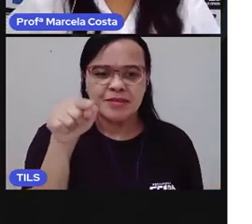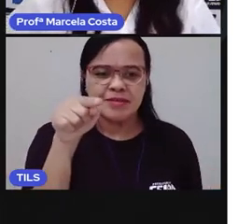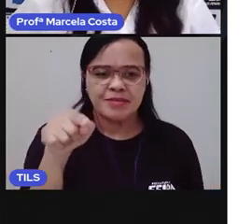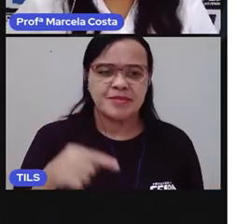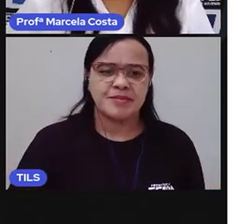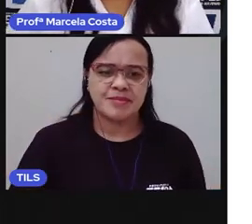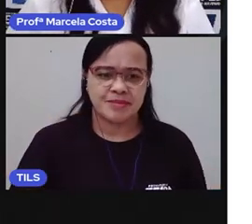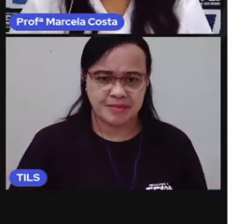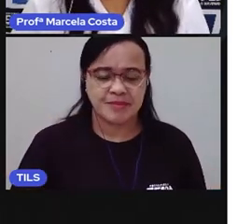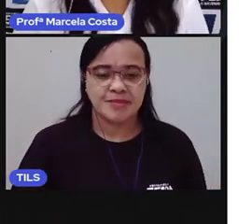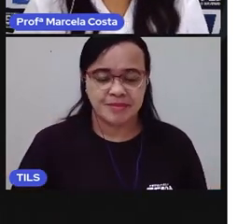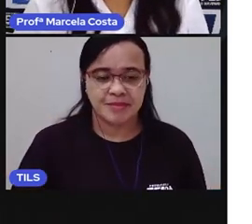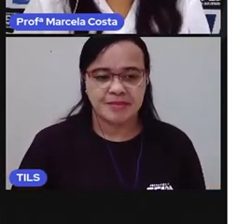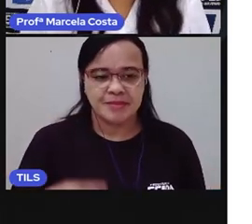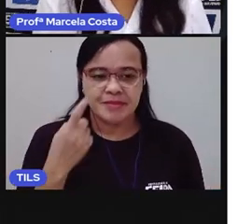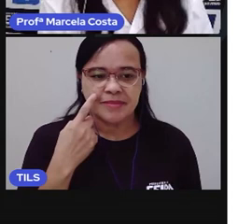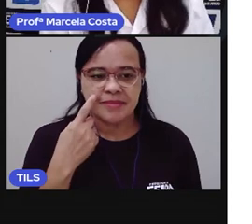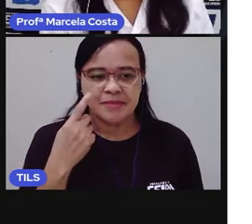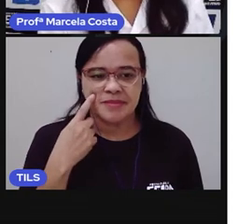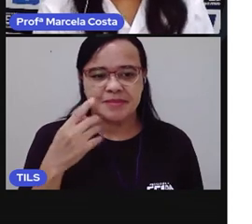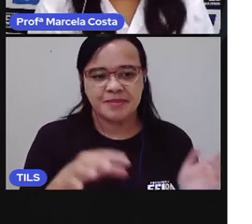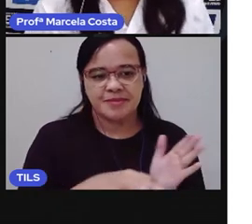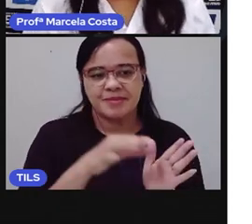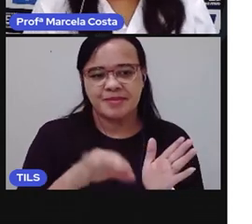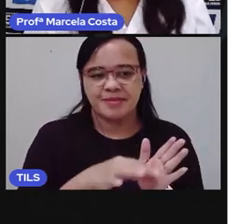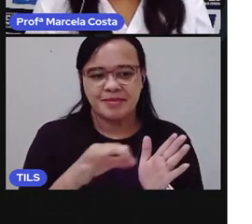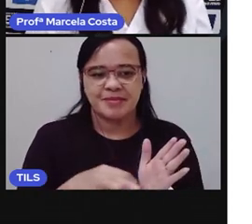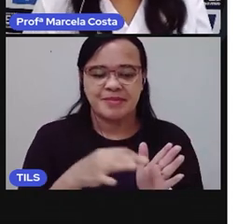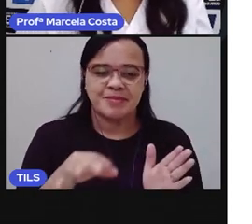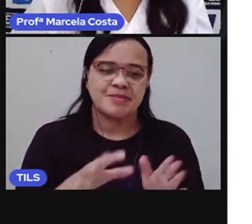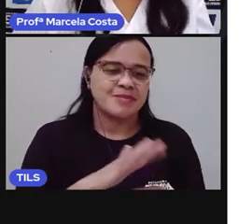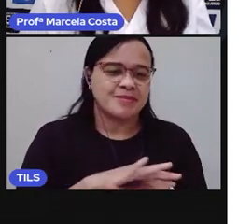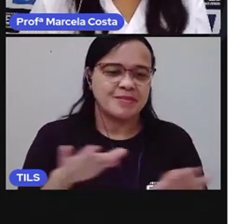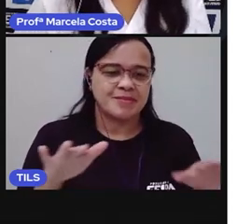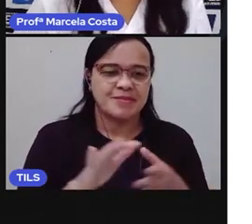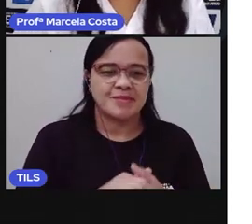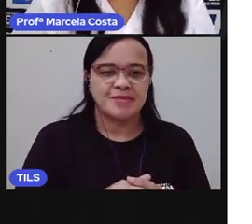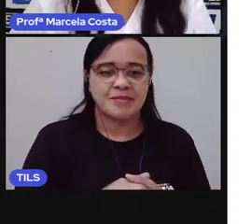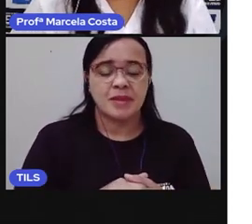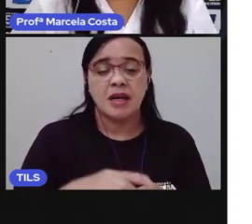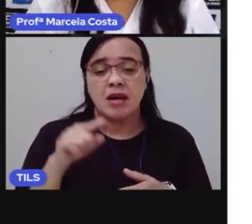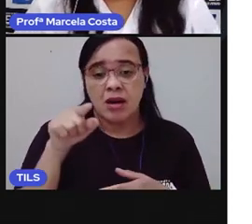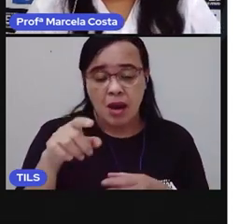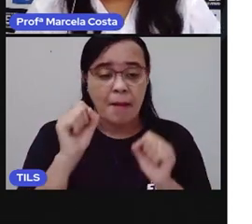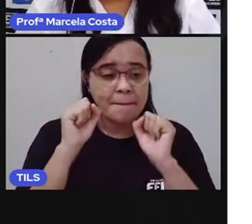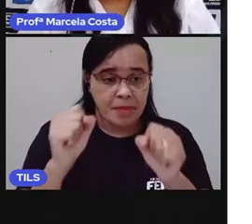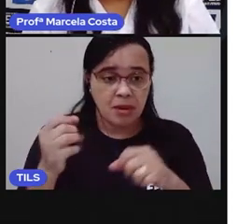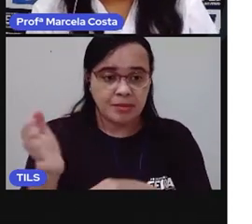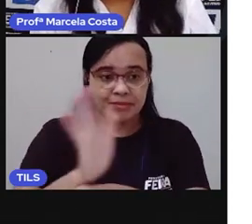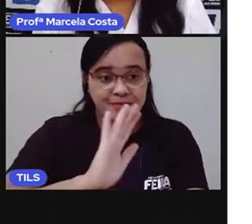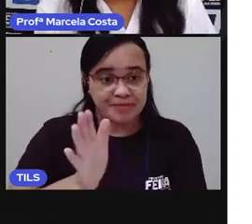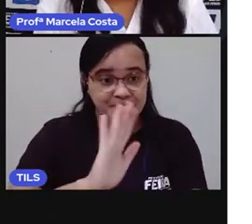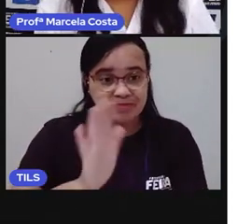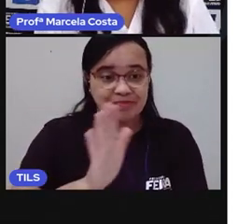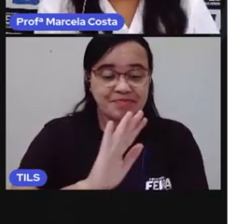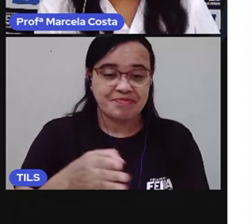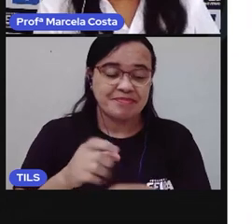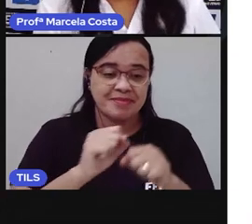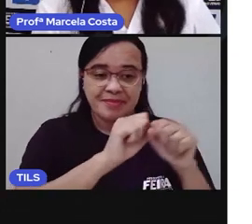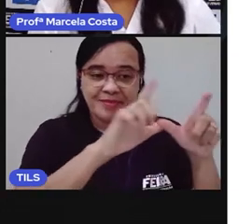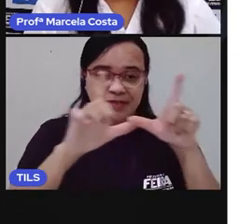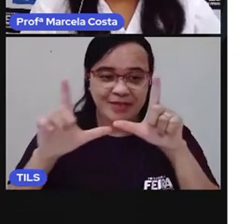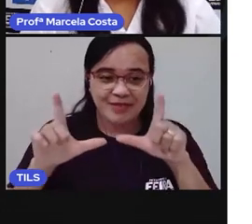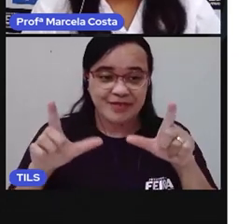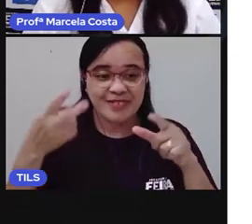Dá uma sugestão de uma atividade complementar para você assistir um videozinho que conta uma história muito legal.